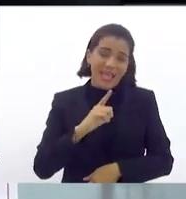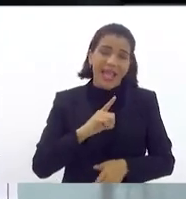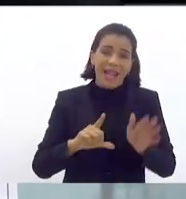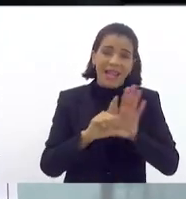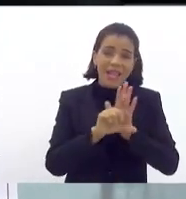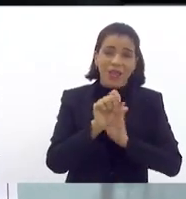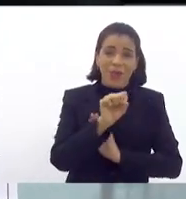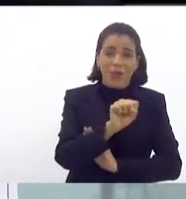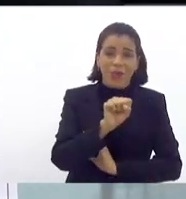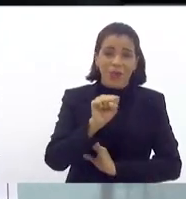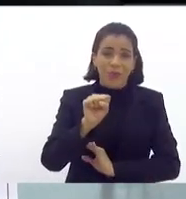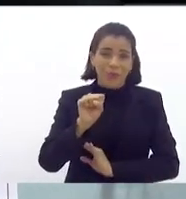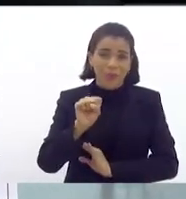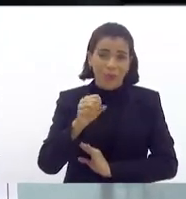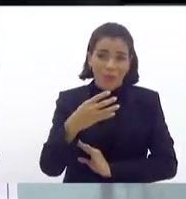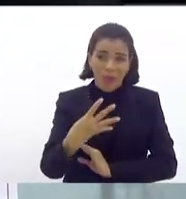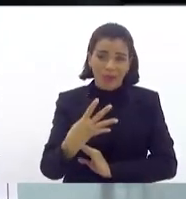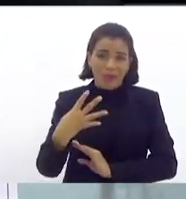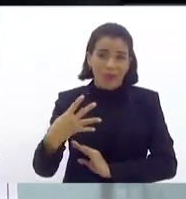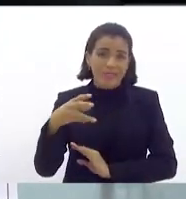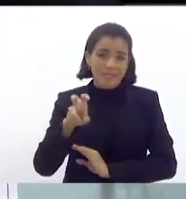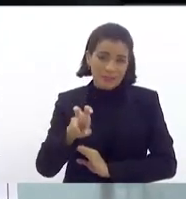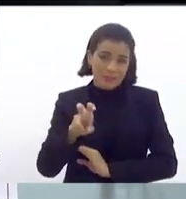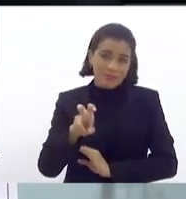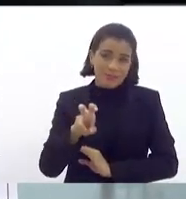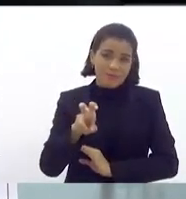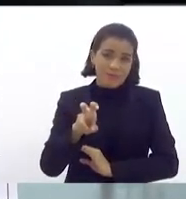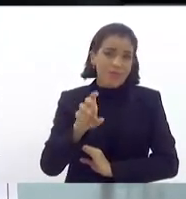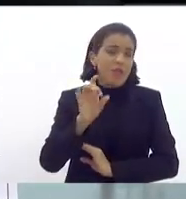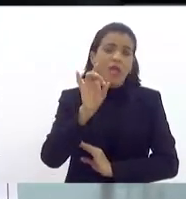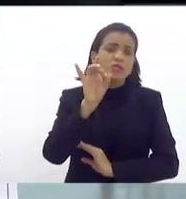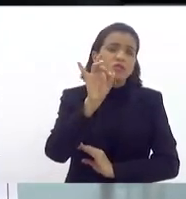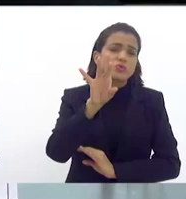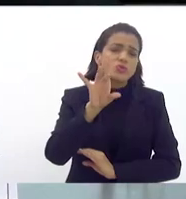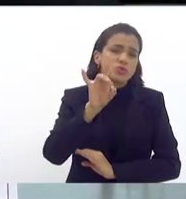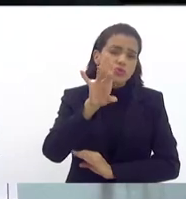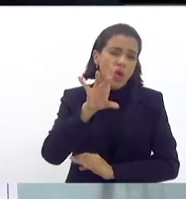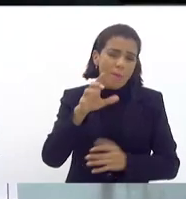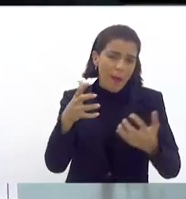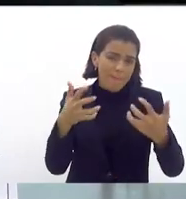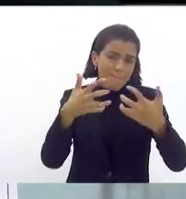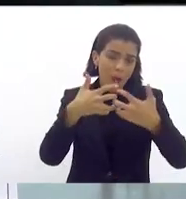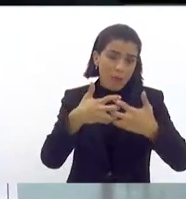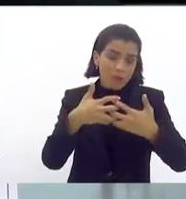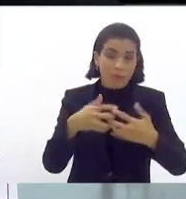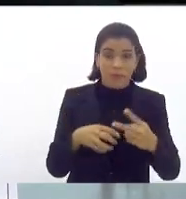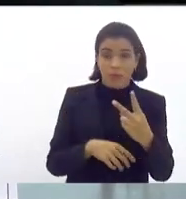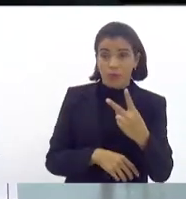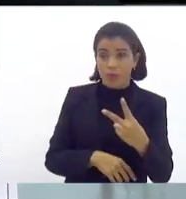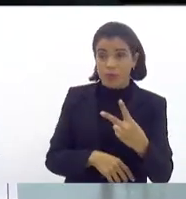questão. Eu faço menção no parecer também. Sim, mas estou dizendo, só para encaixar. De 2,